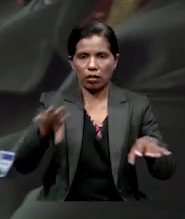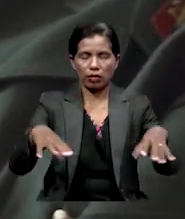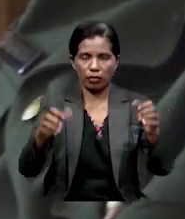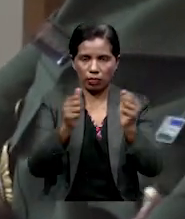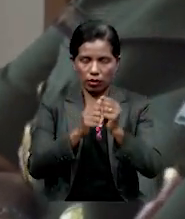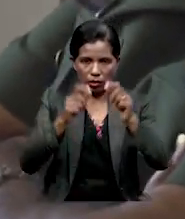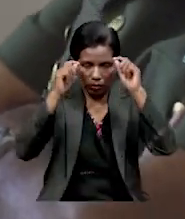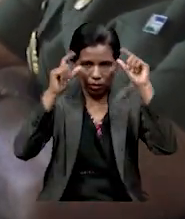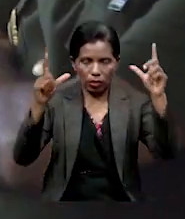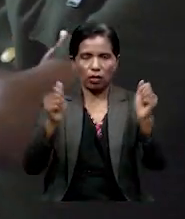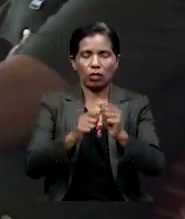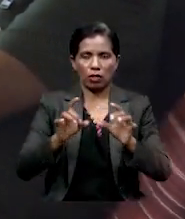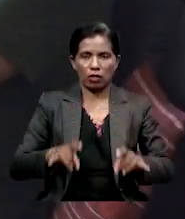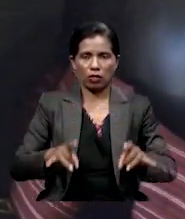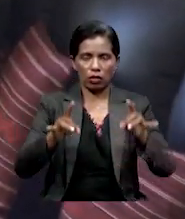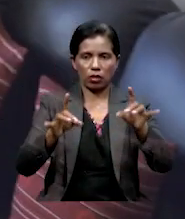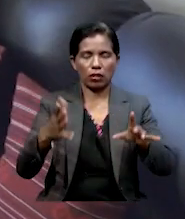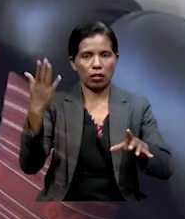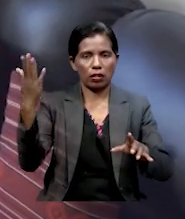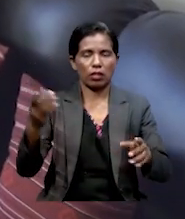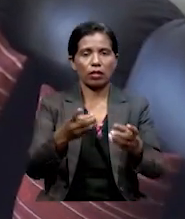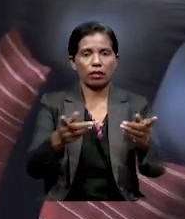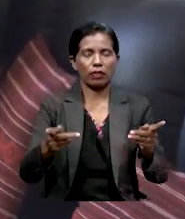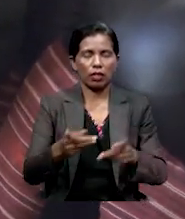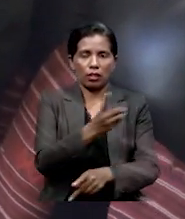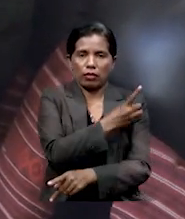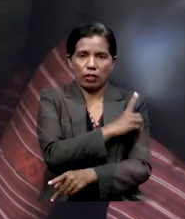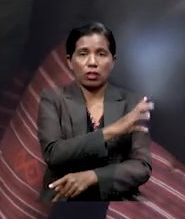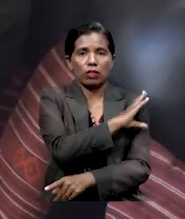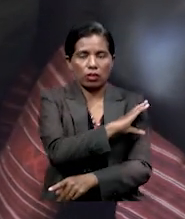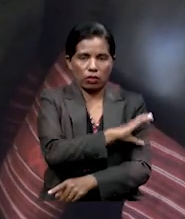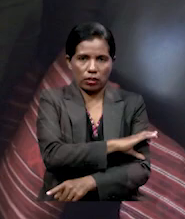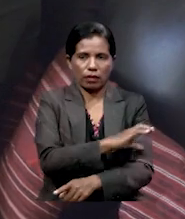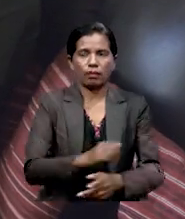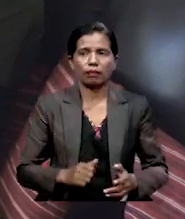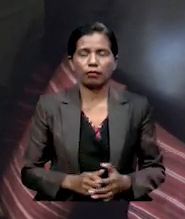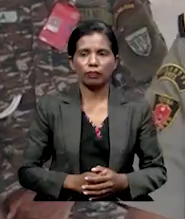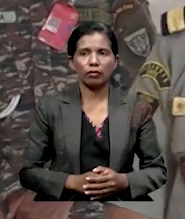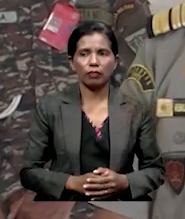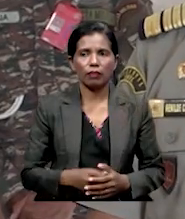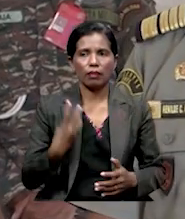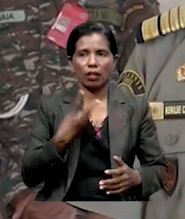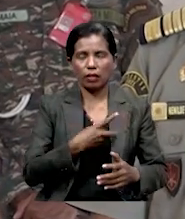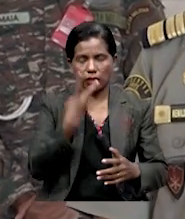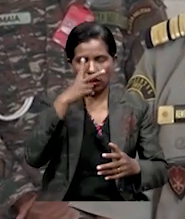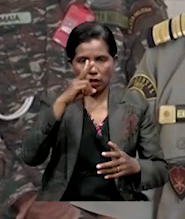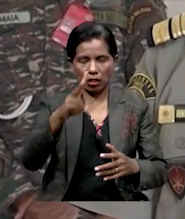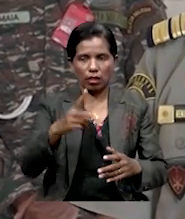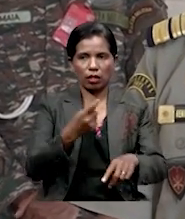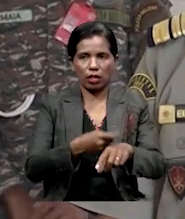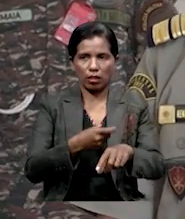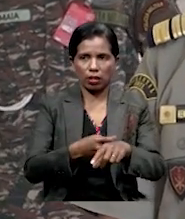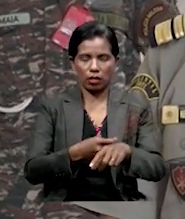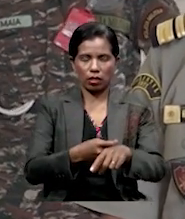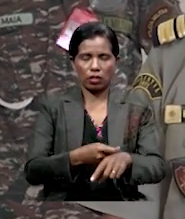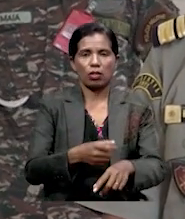entre Timor-Leste e Austrália e a área de defesa na segurança. O assunto nem vai atualizar a situação atual, forças